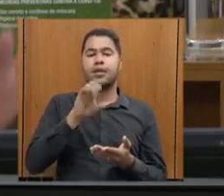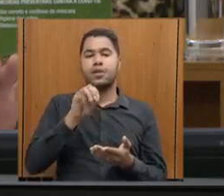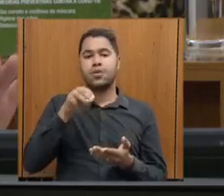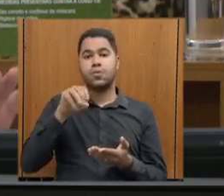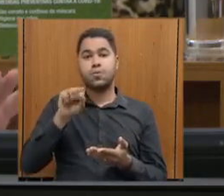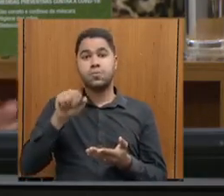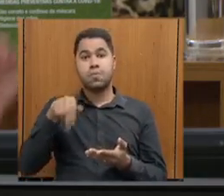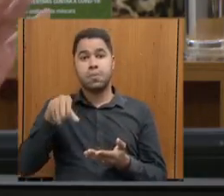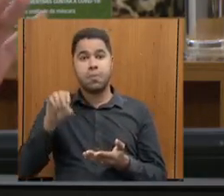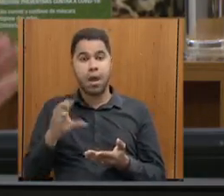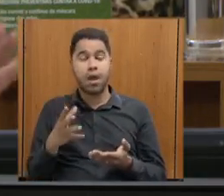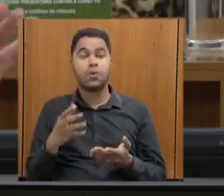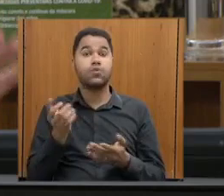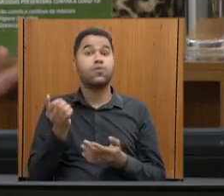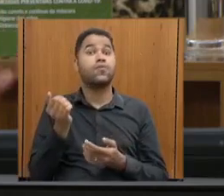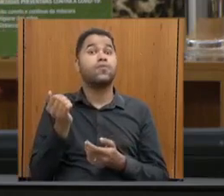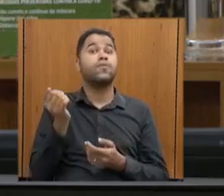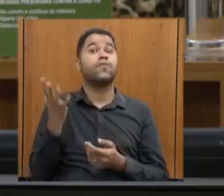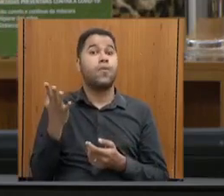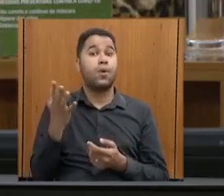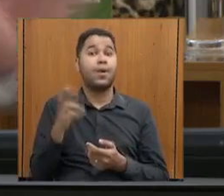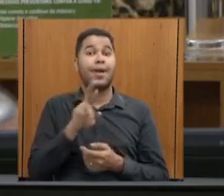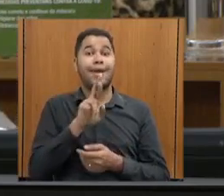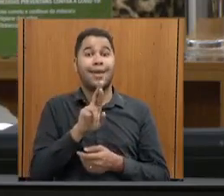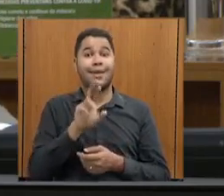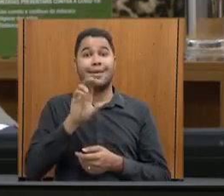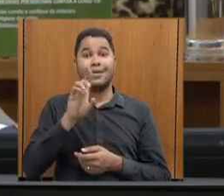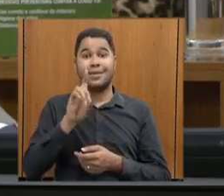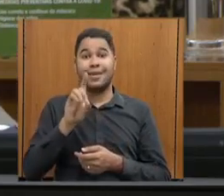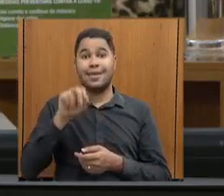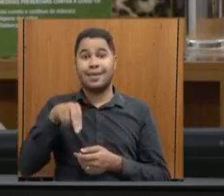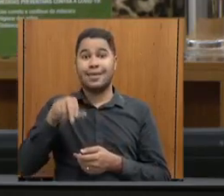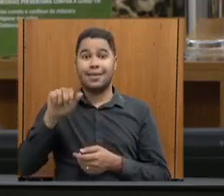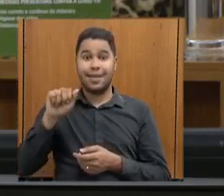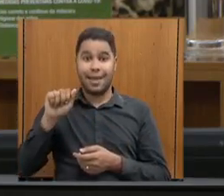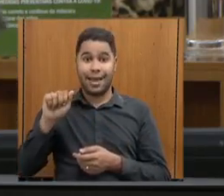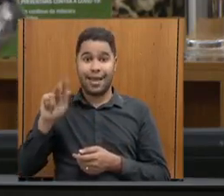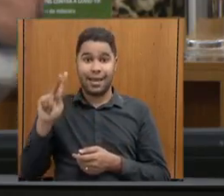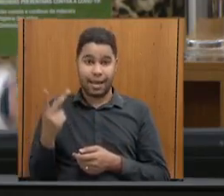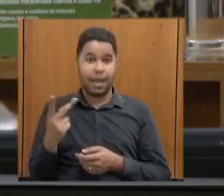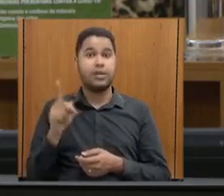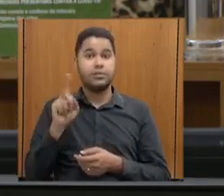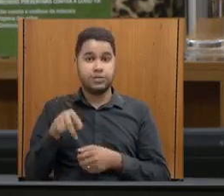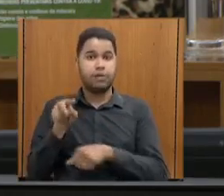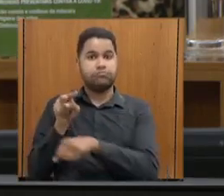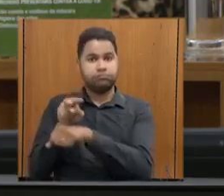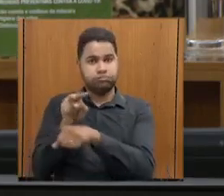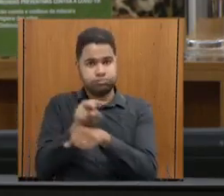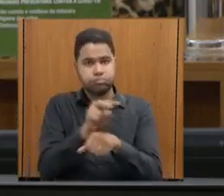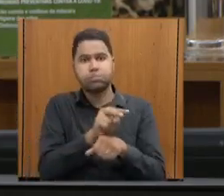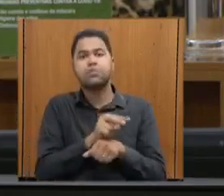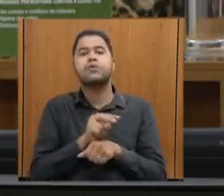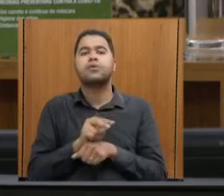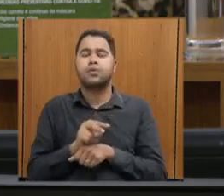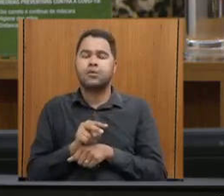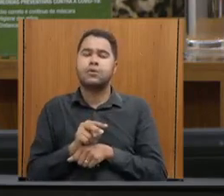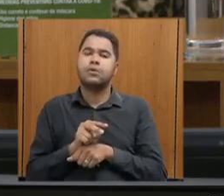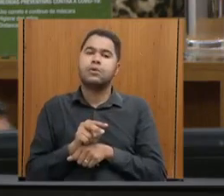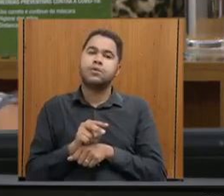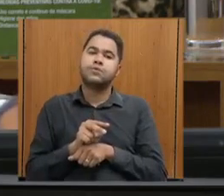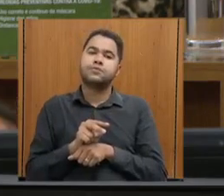tô falando a gente fora o que é a render H Já faz um dia a dia né que é fiscalizar a